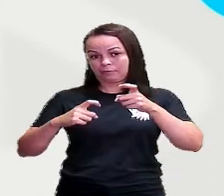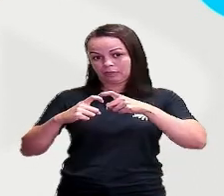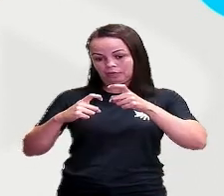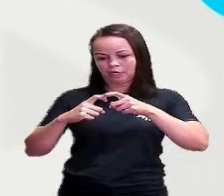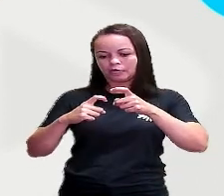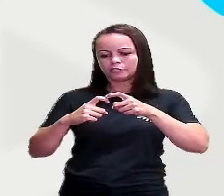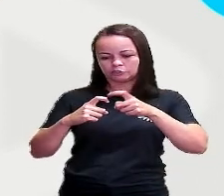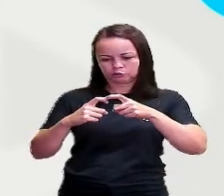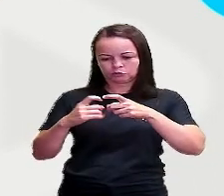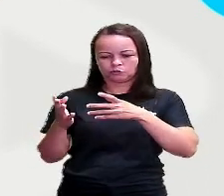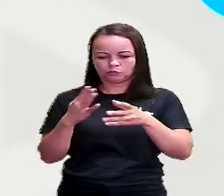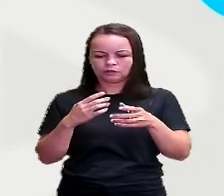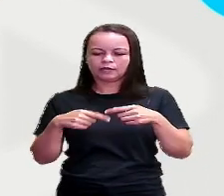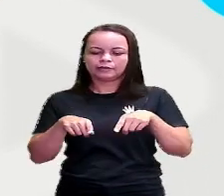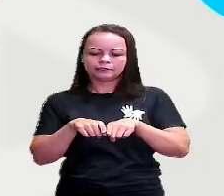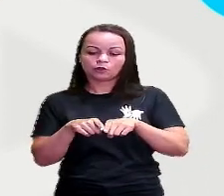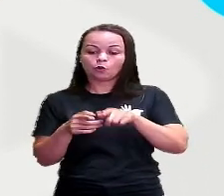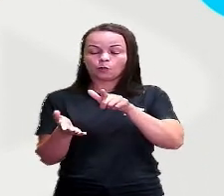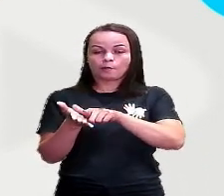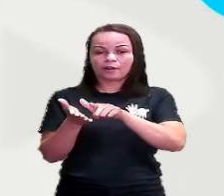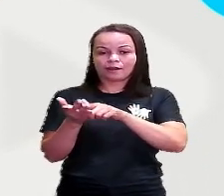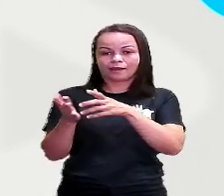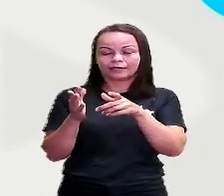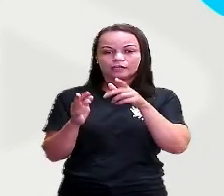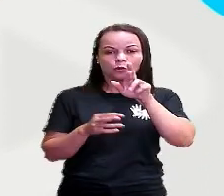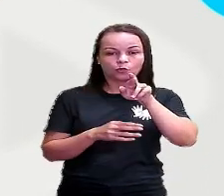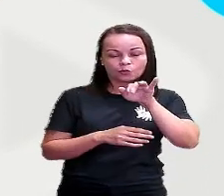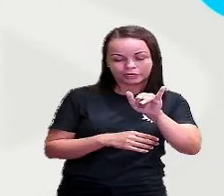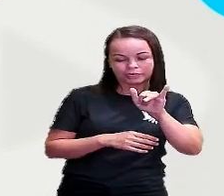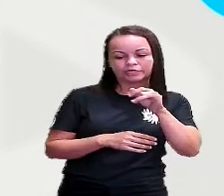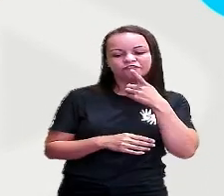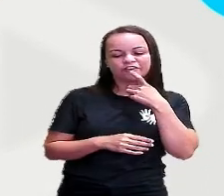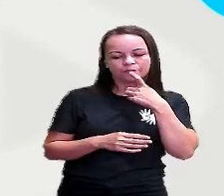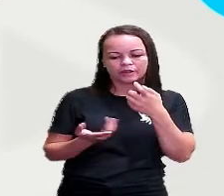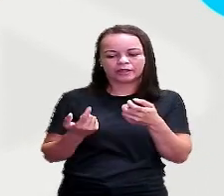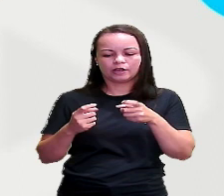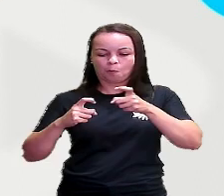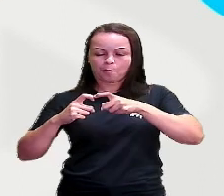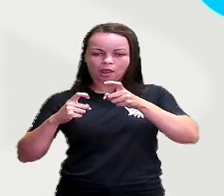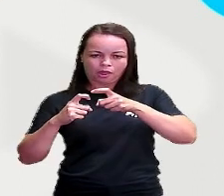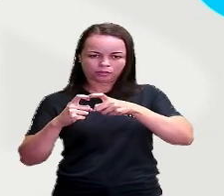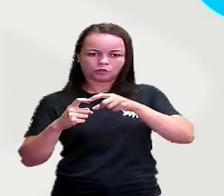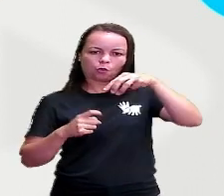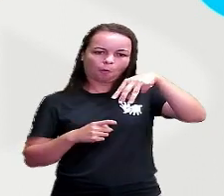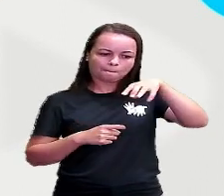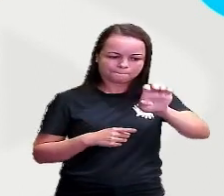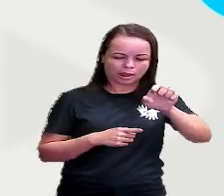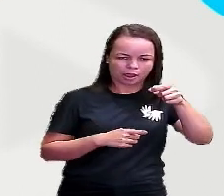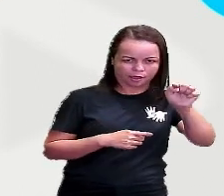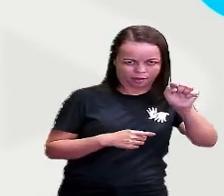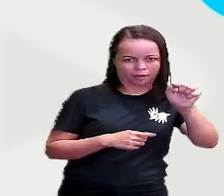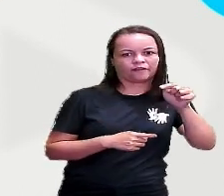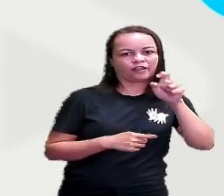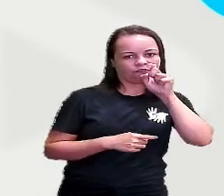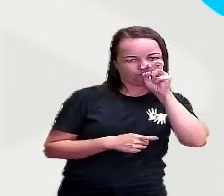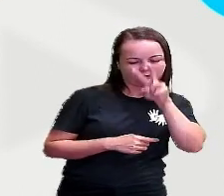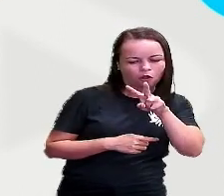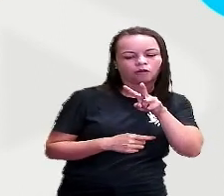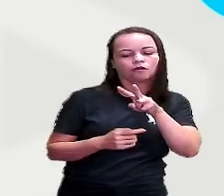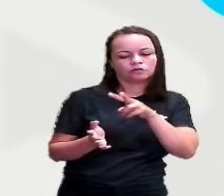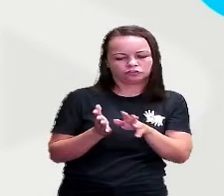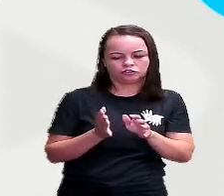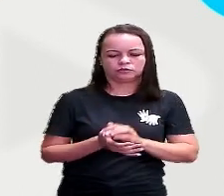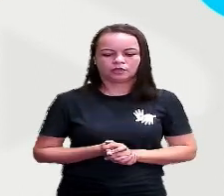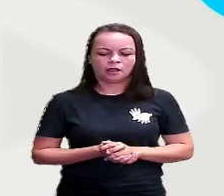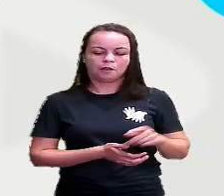Médico, 3, sílaba tônica é o mé. Professora, 4, lembrando que SS separa também, não